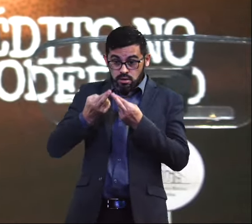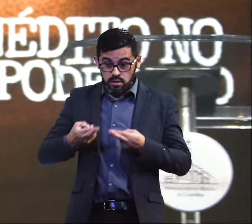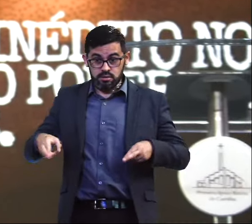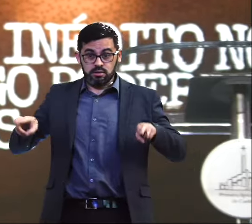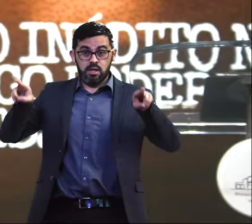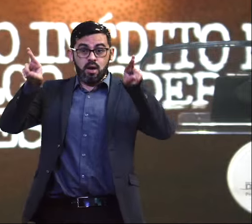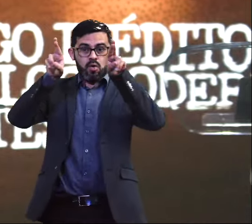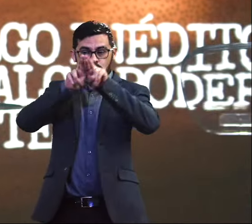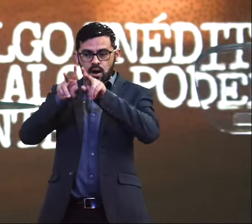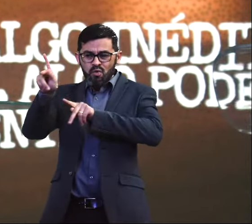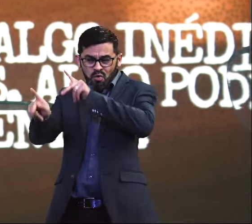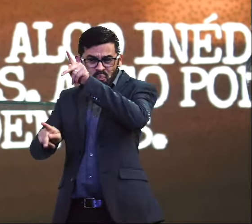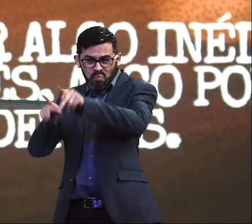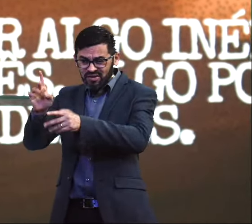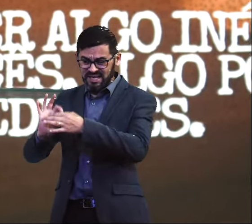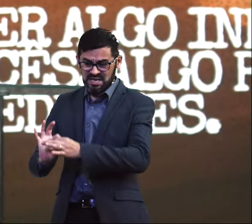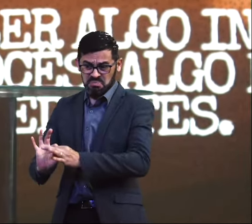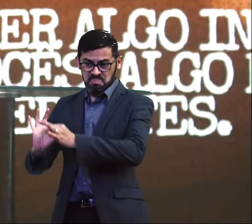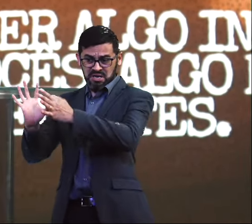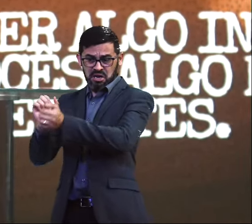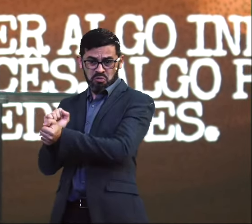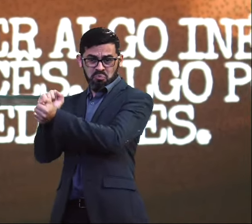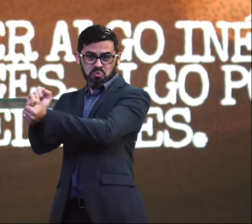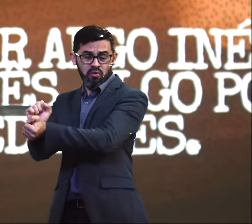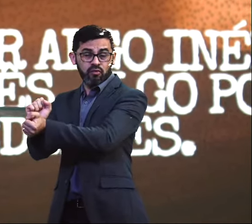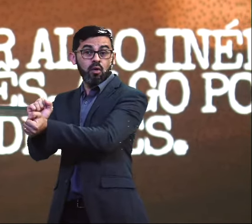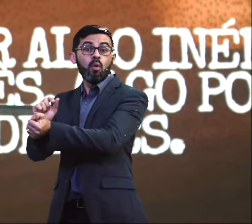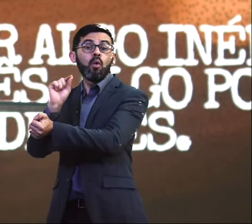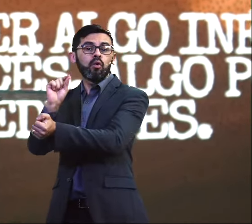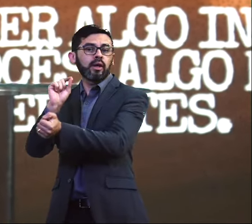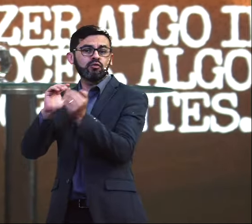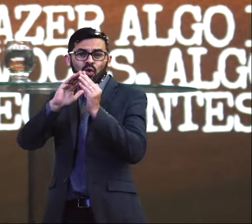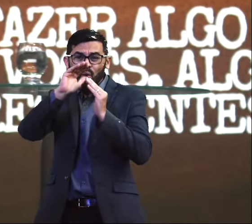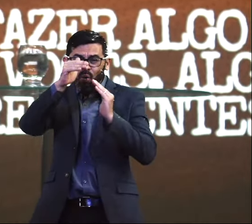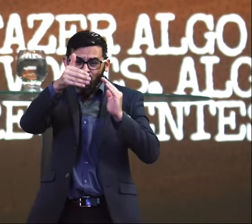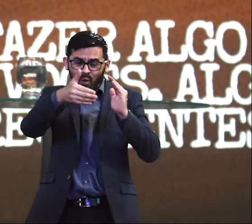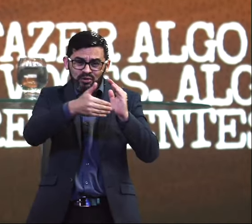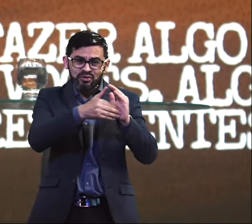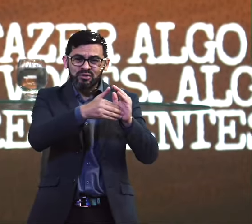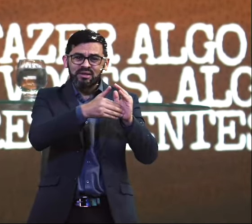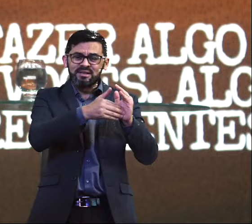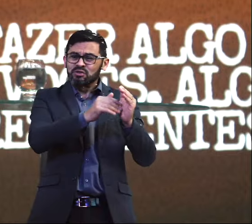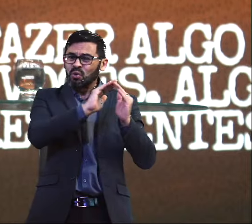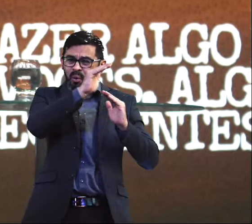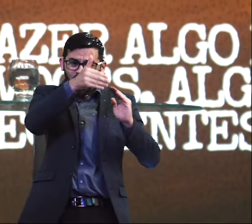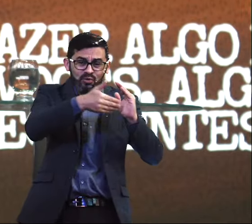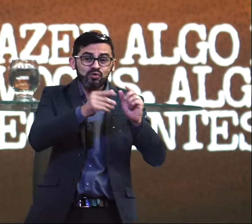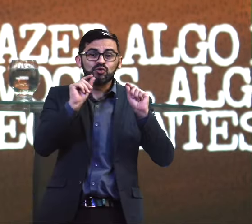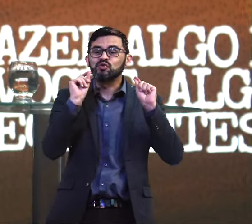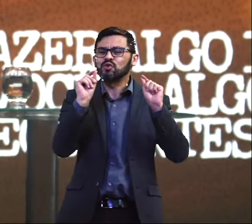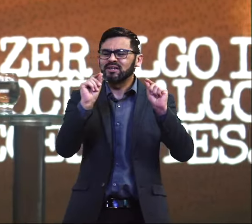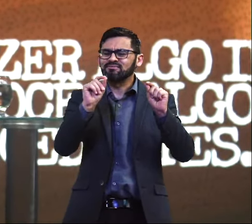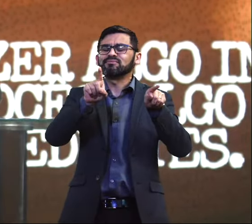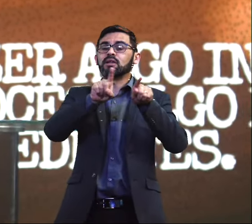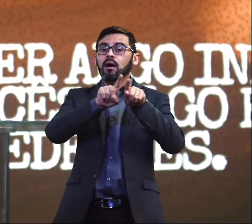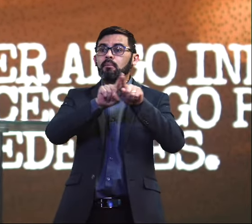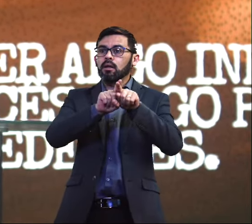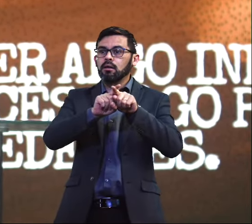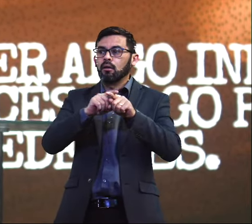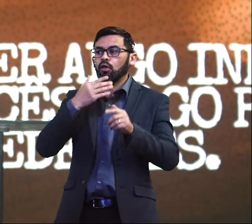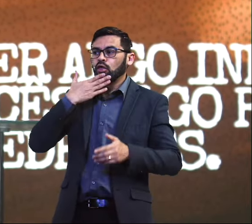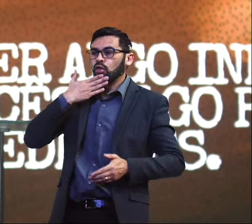do povo exilado, tirá-los das ruínas, até os chacais e as corujas elas vão dizer: